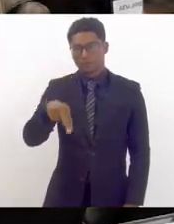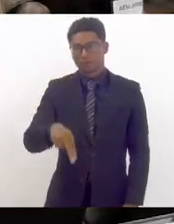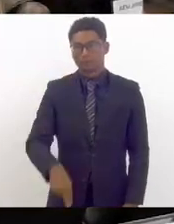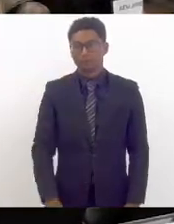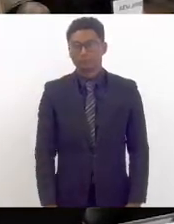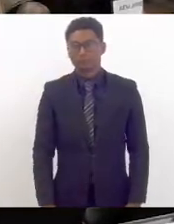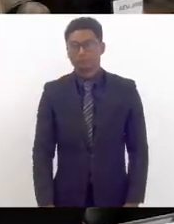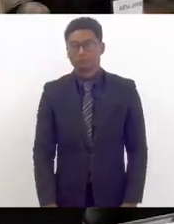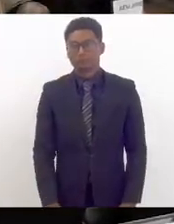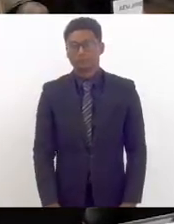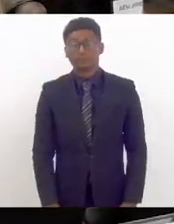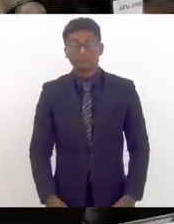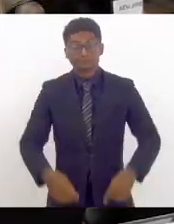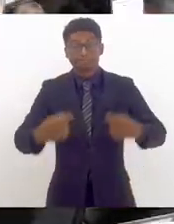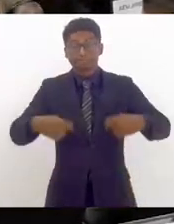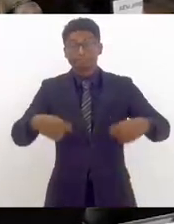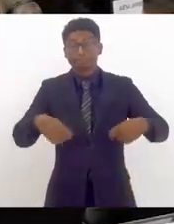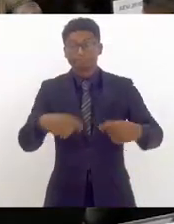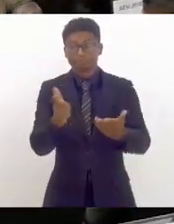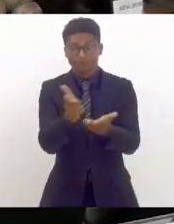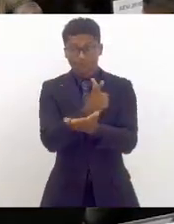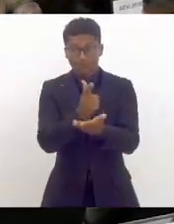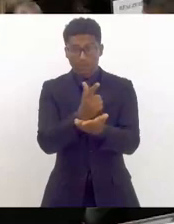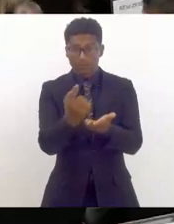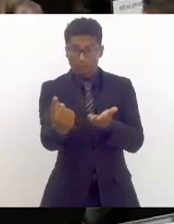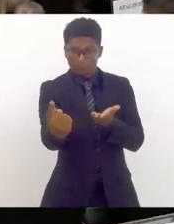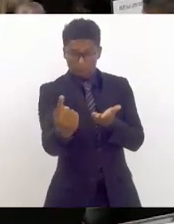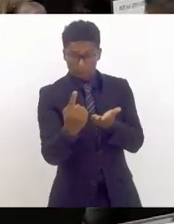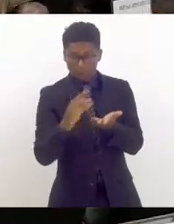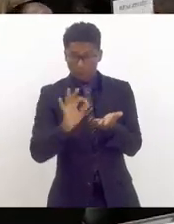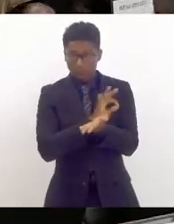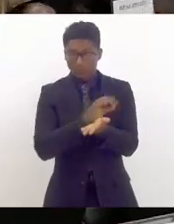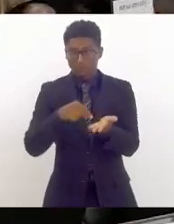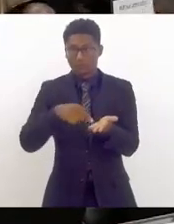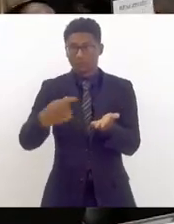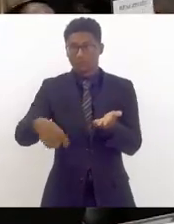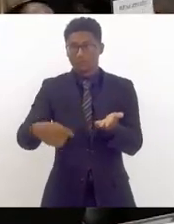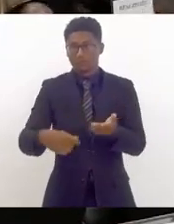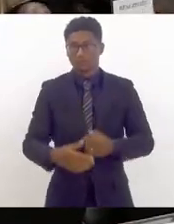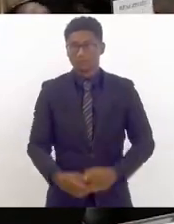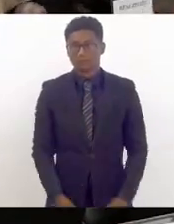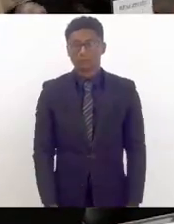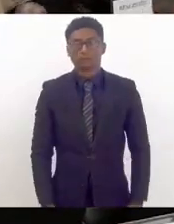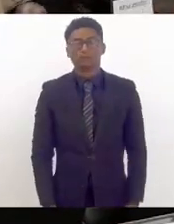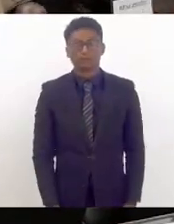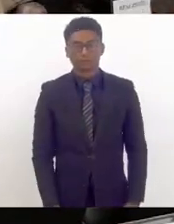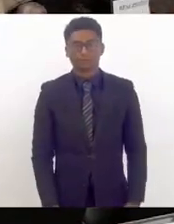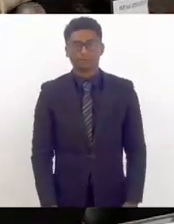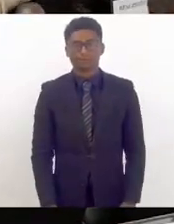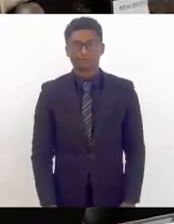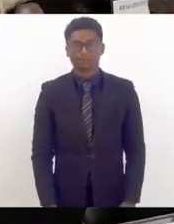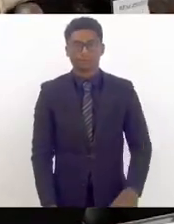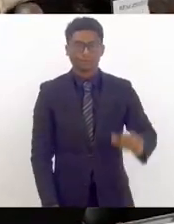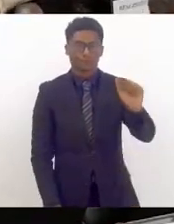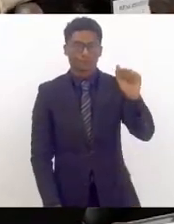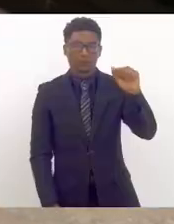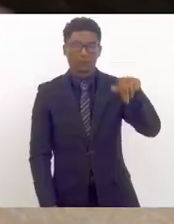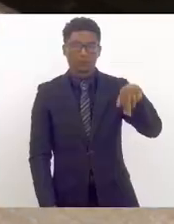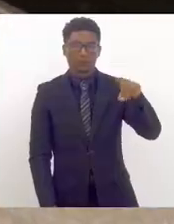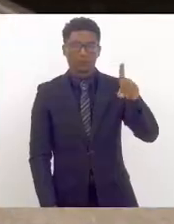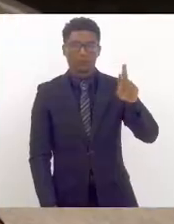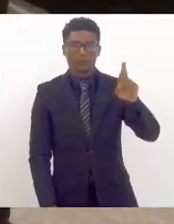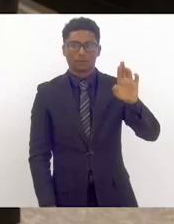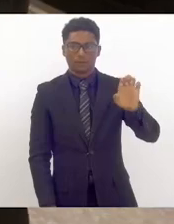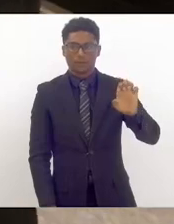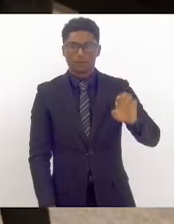Ah, tem que vir assinar o livro depois do assim eu prometo. Assim eu prometo. André Correia.